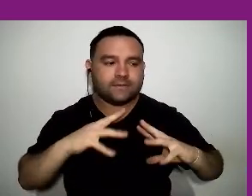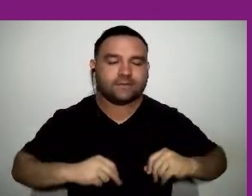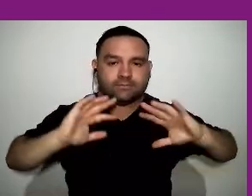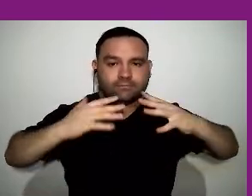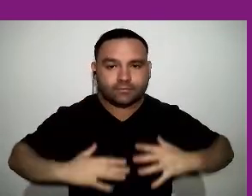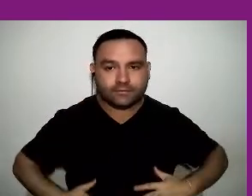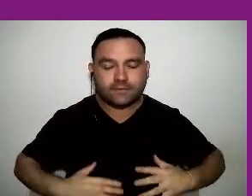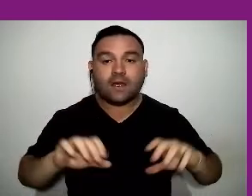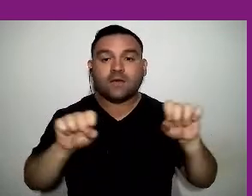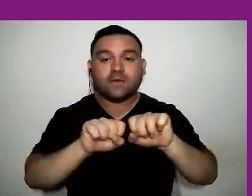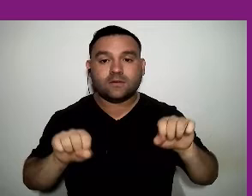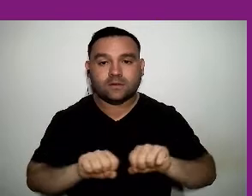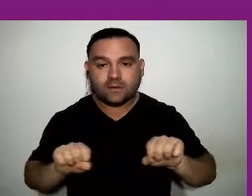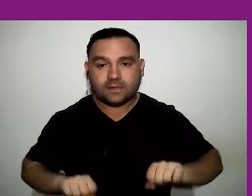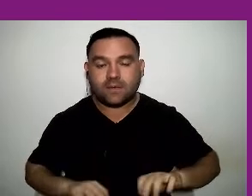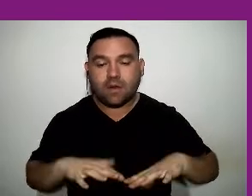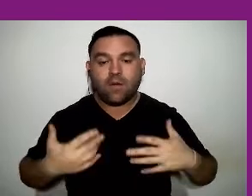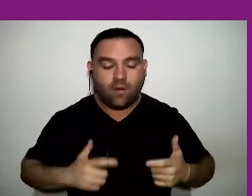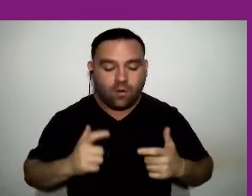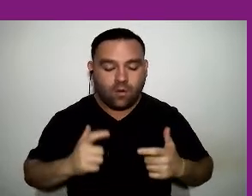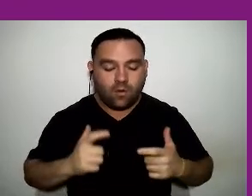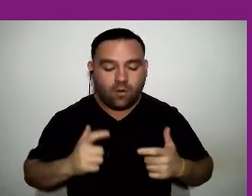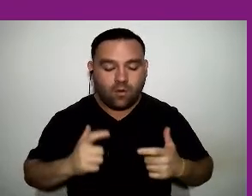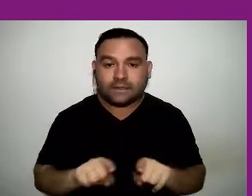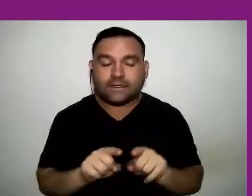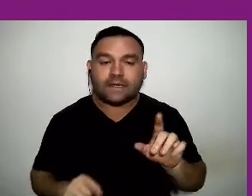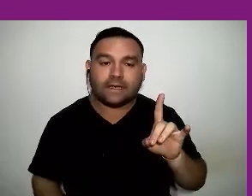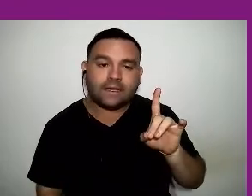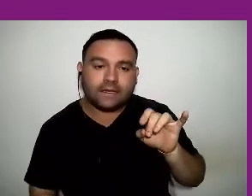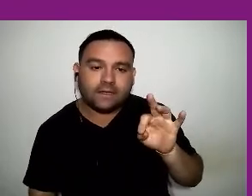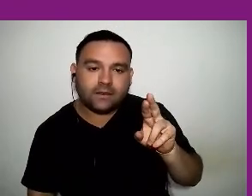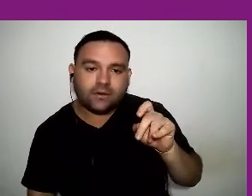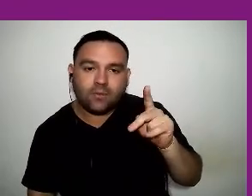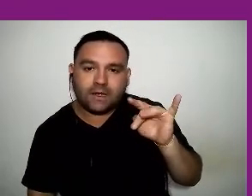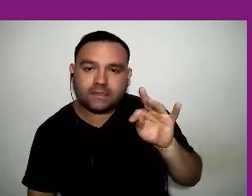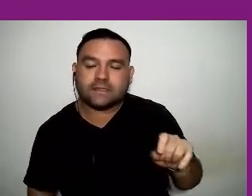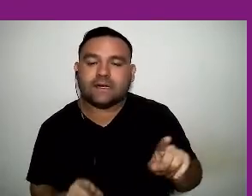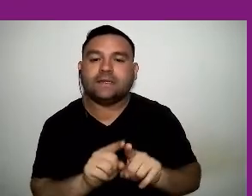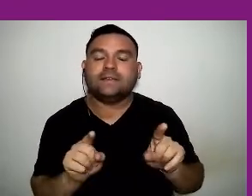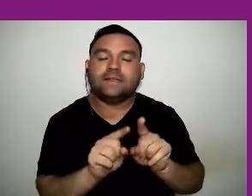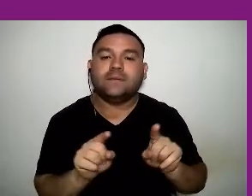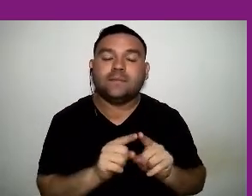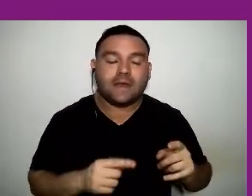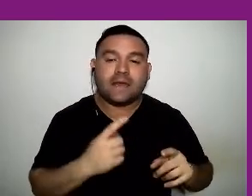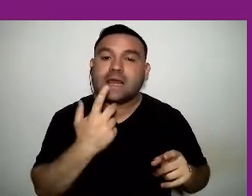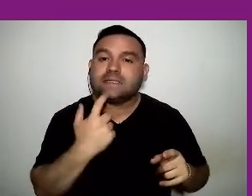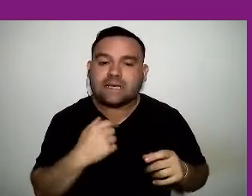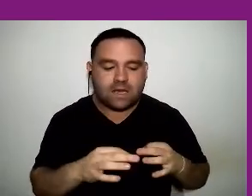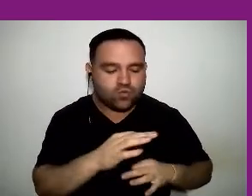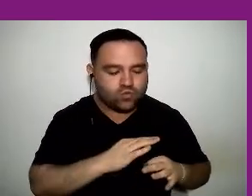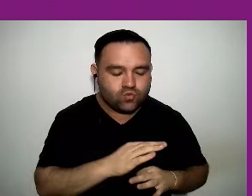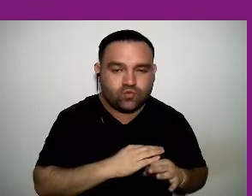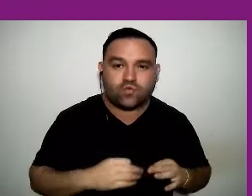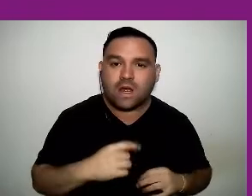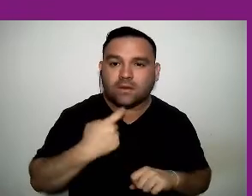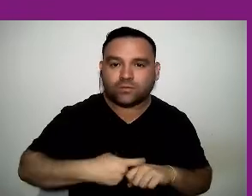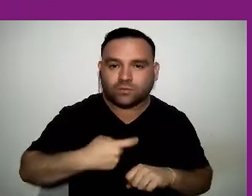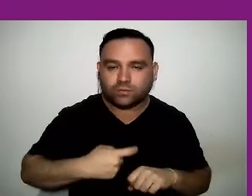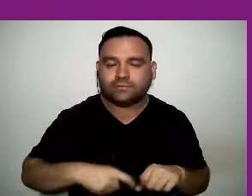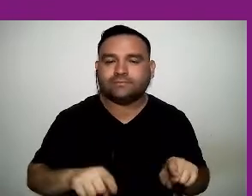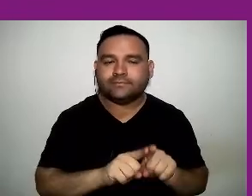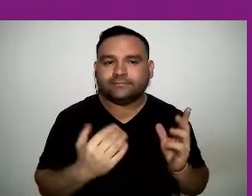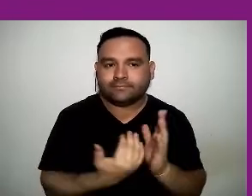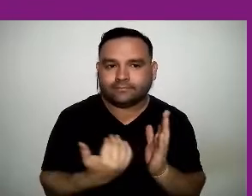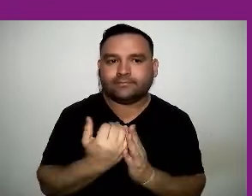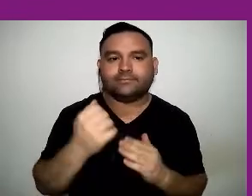inflamatório, sistêmico ou local, de endotéliopatia e de hipercoagulabilidade. Não podemos nos esquecer